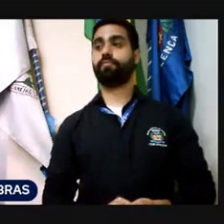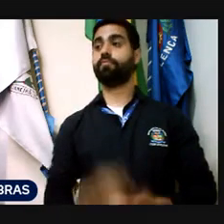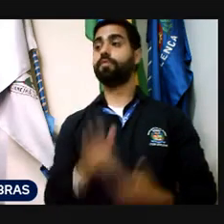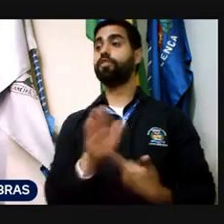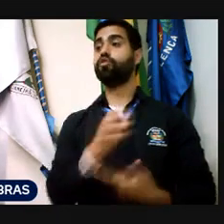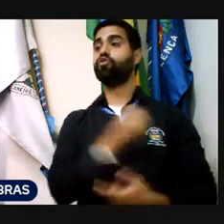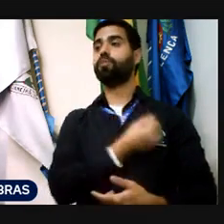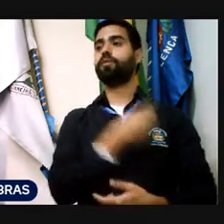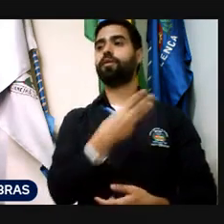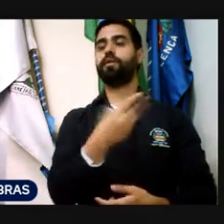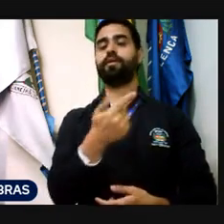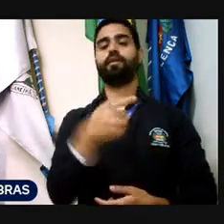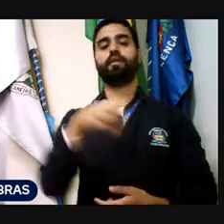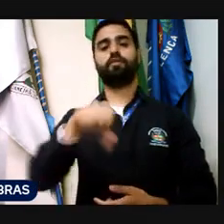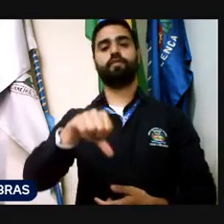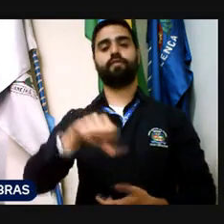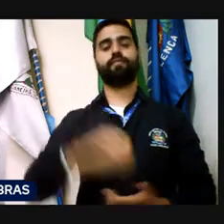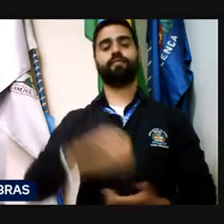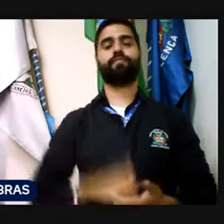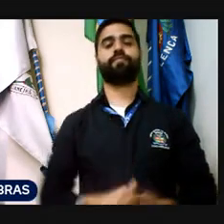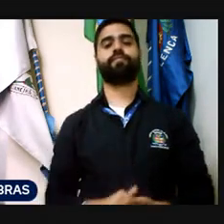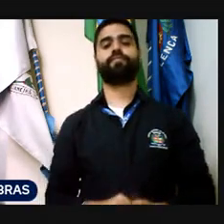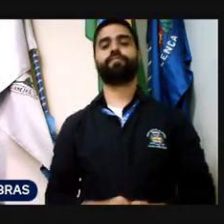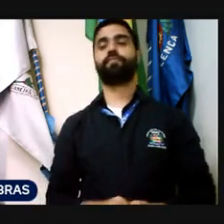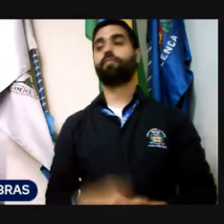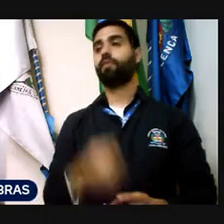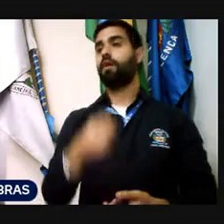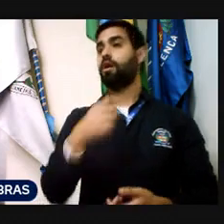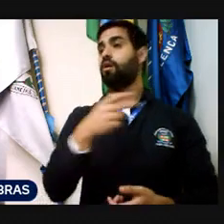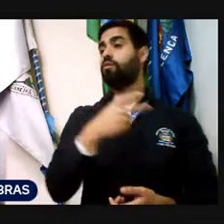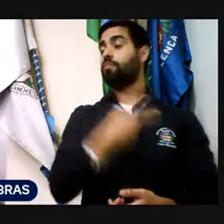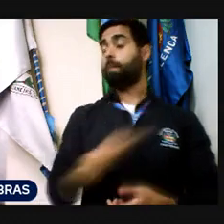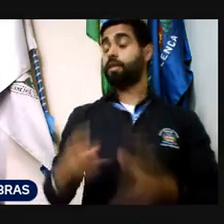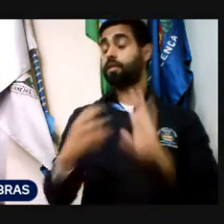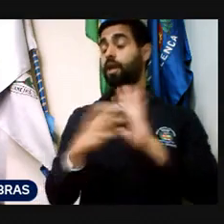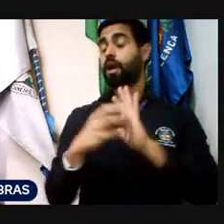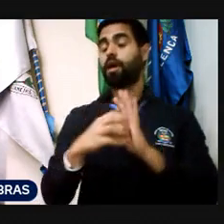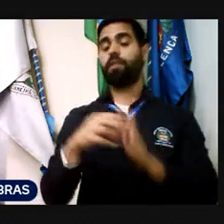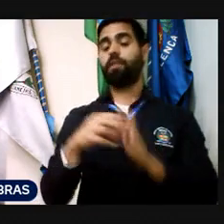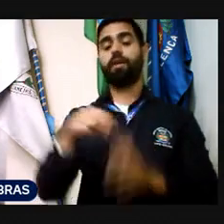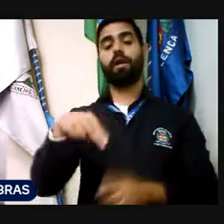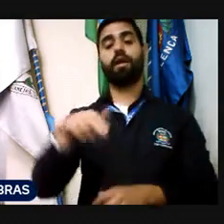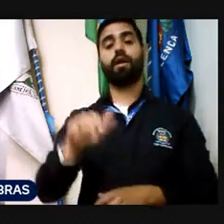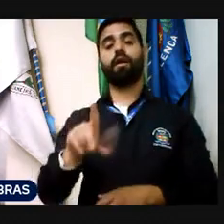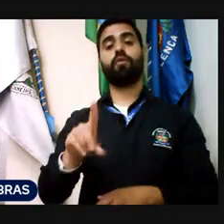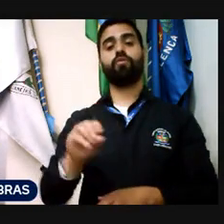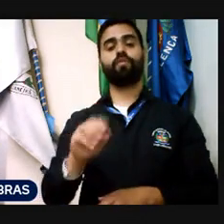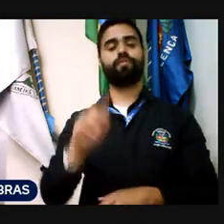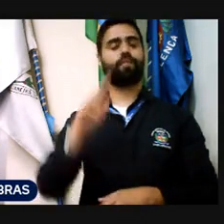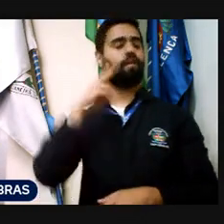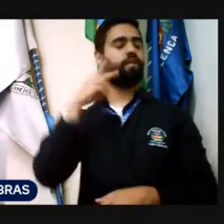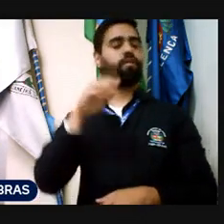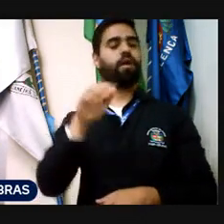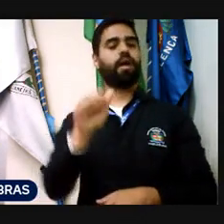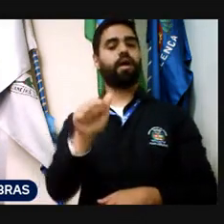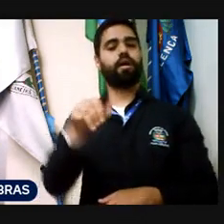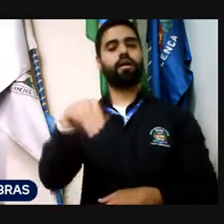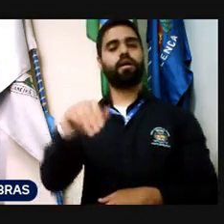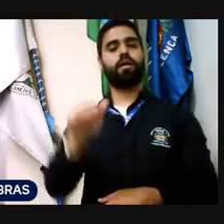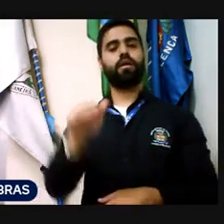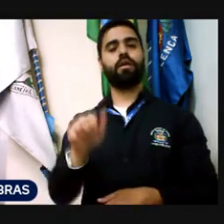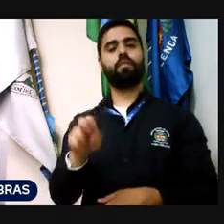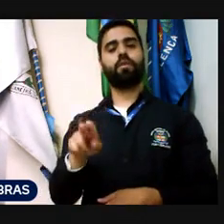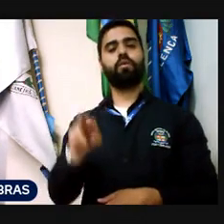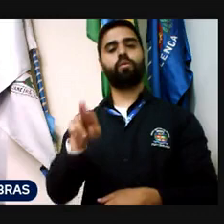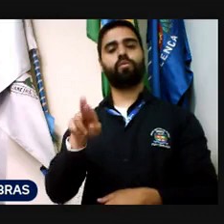Indicação número 379, excelentíssimo senhor presidente, vereador José Reinaldo, o vereador José Amauri Ferreira Lima requer a vossa excelência,